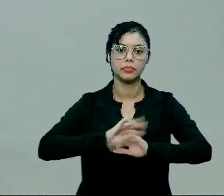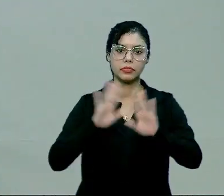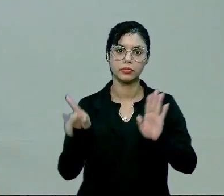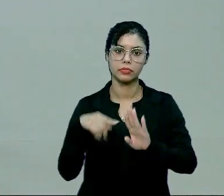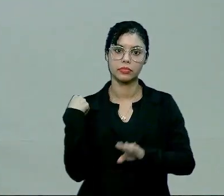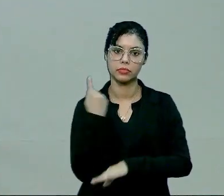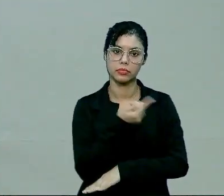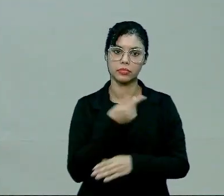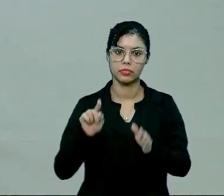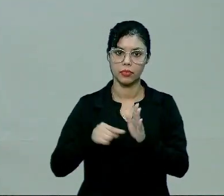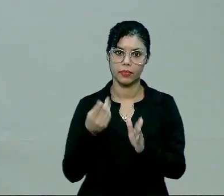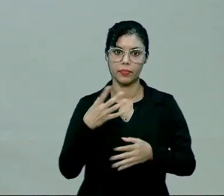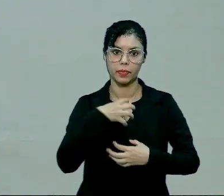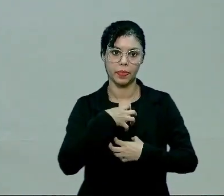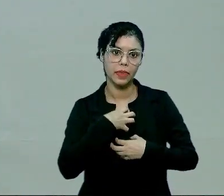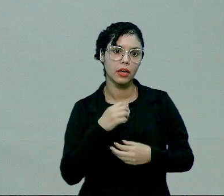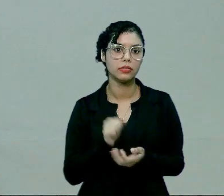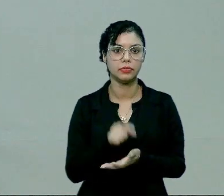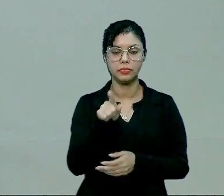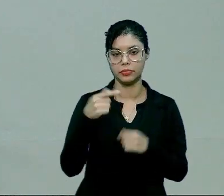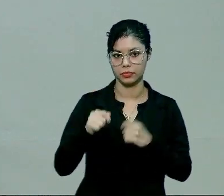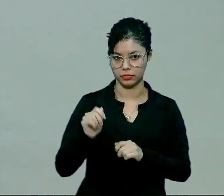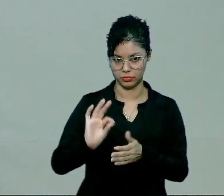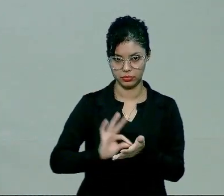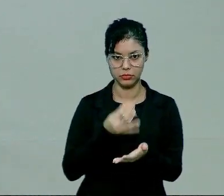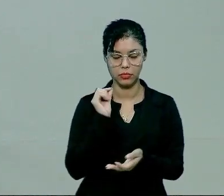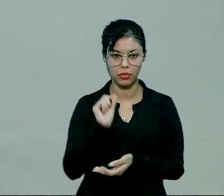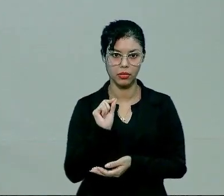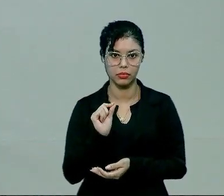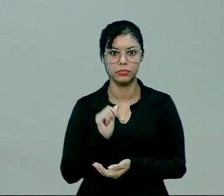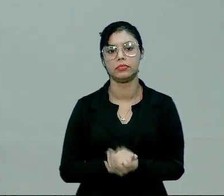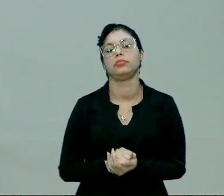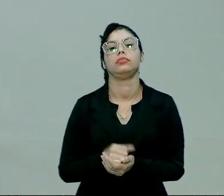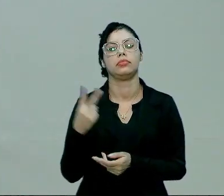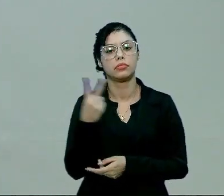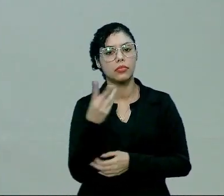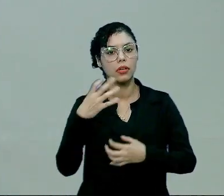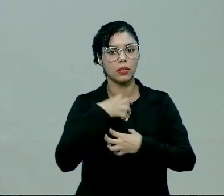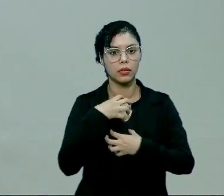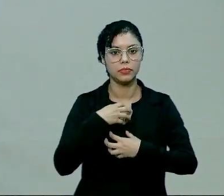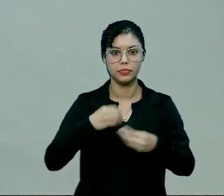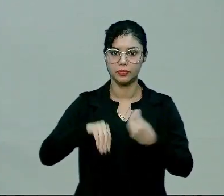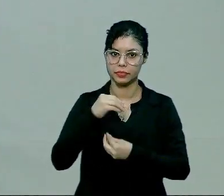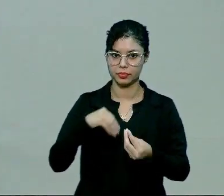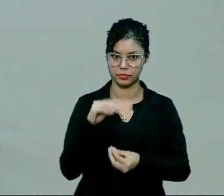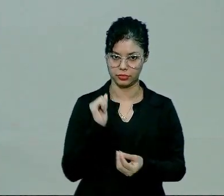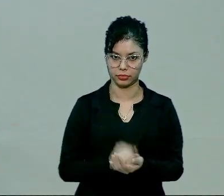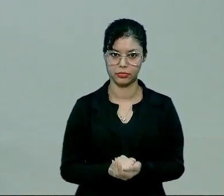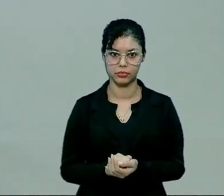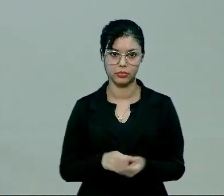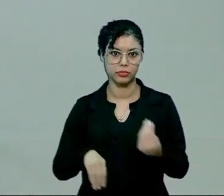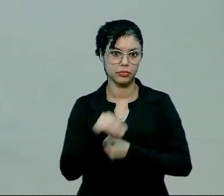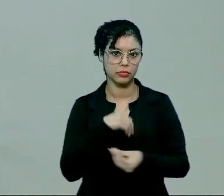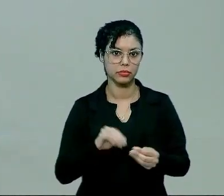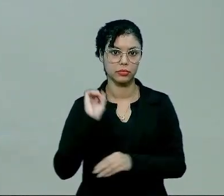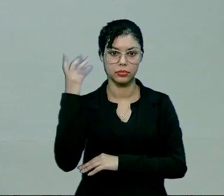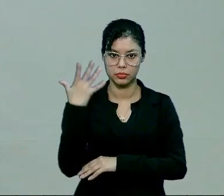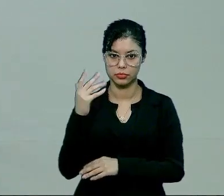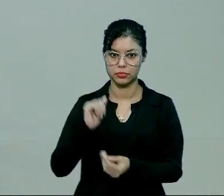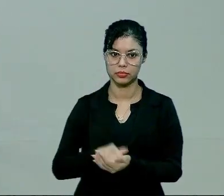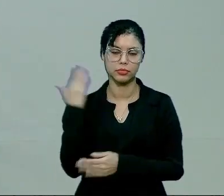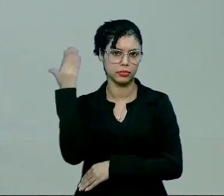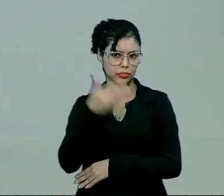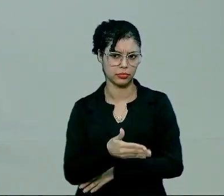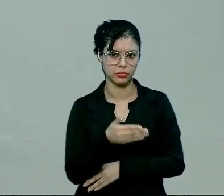ficar para a gente nesse primeiro momento que você precisa anotar é que eu tenho 2 sentidos reacionais. Uma reação que acontece de